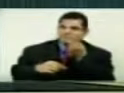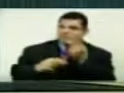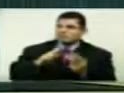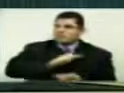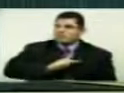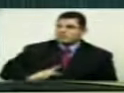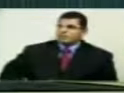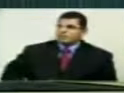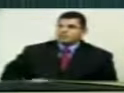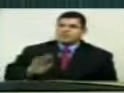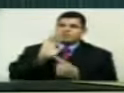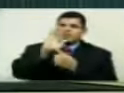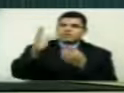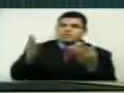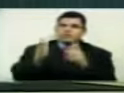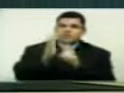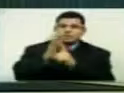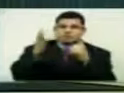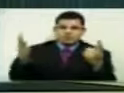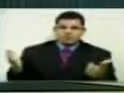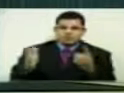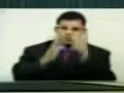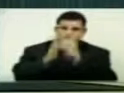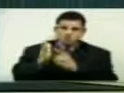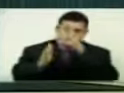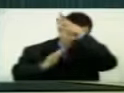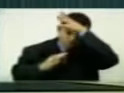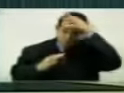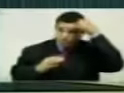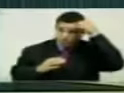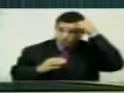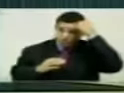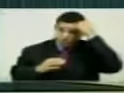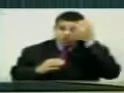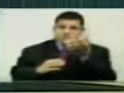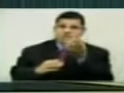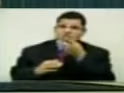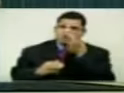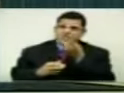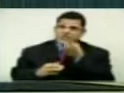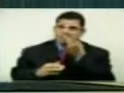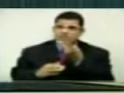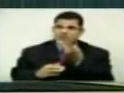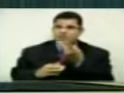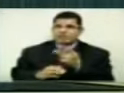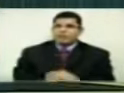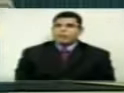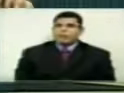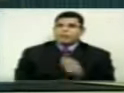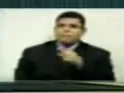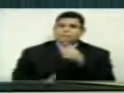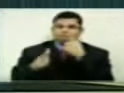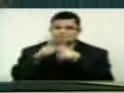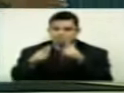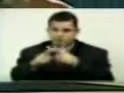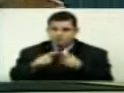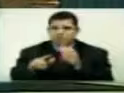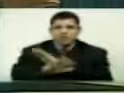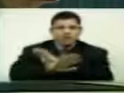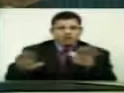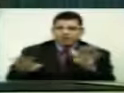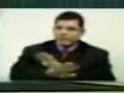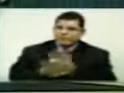de um vereador publicado hoje no Jornal Diário do Amazonas, em que ele diz que os problemas